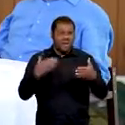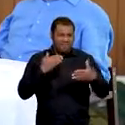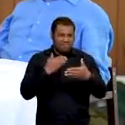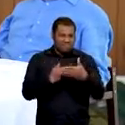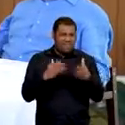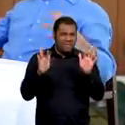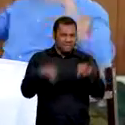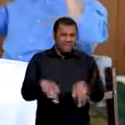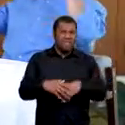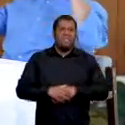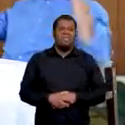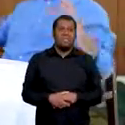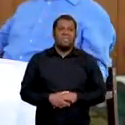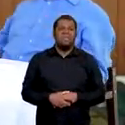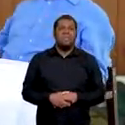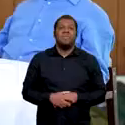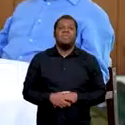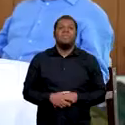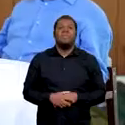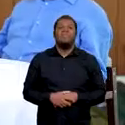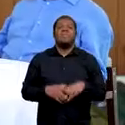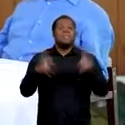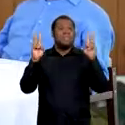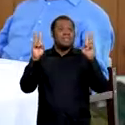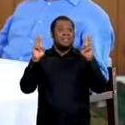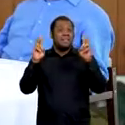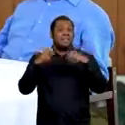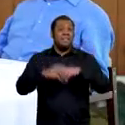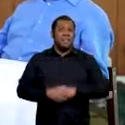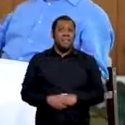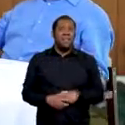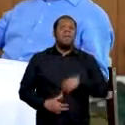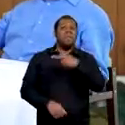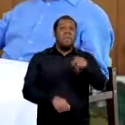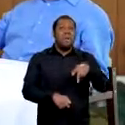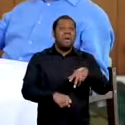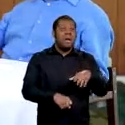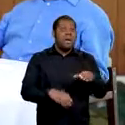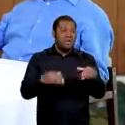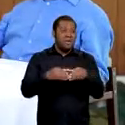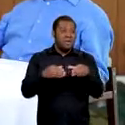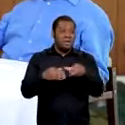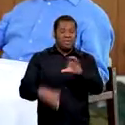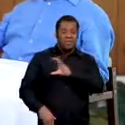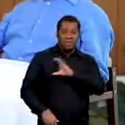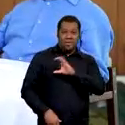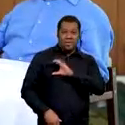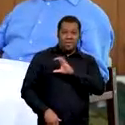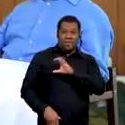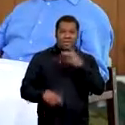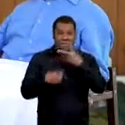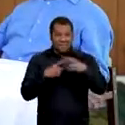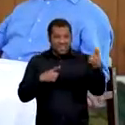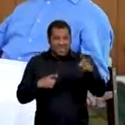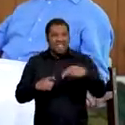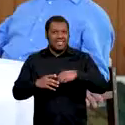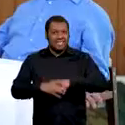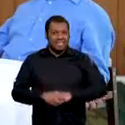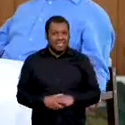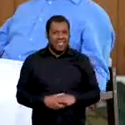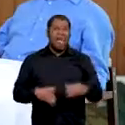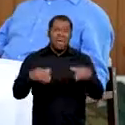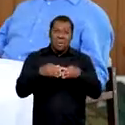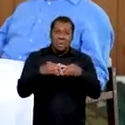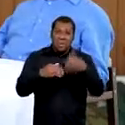alinhada, né? Realmente todos os astros alinhados, porque até o Corinthians ganhou, né? E fora de casa. Uma coisa assim? Meu